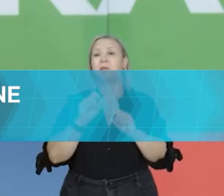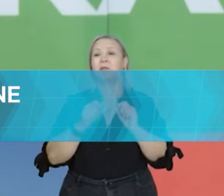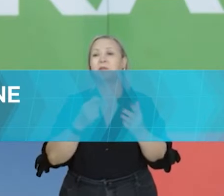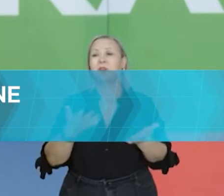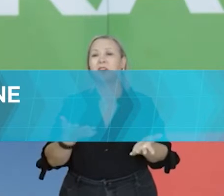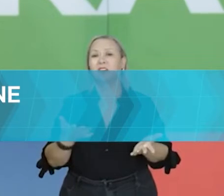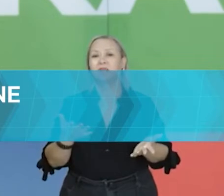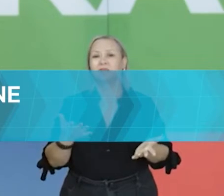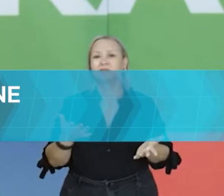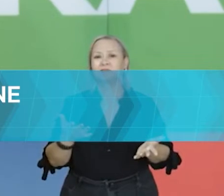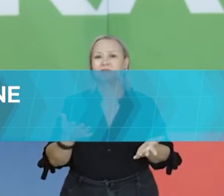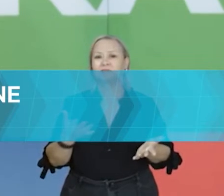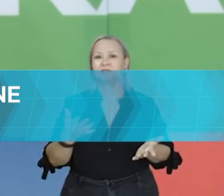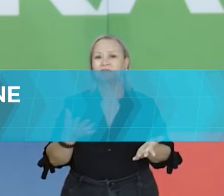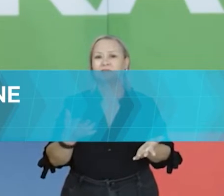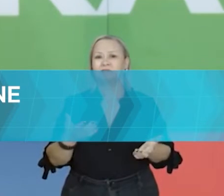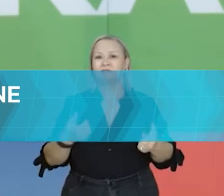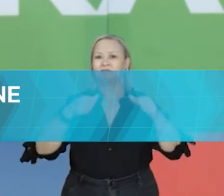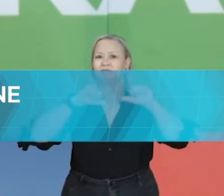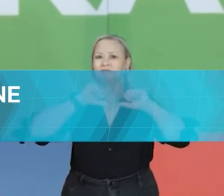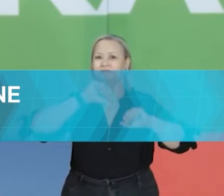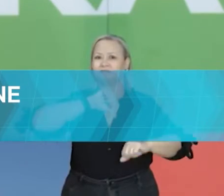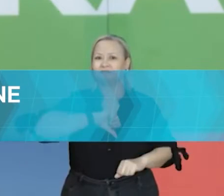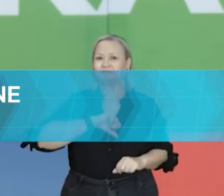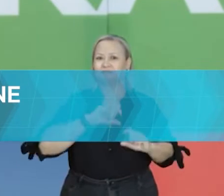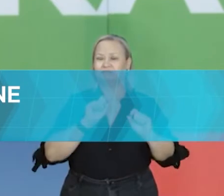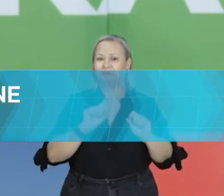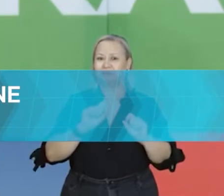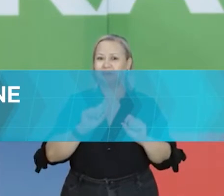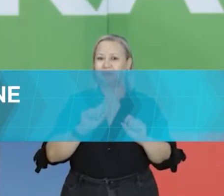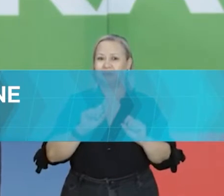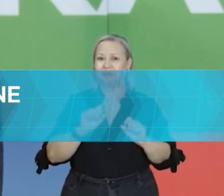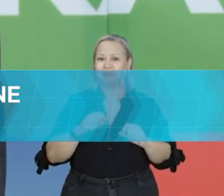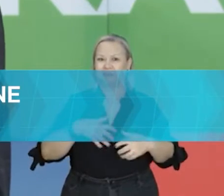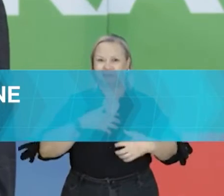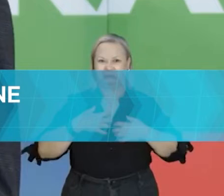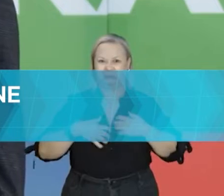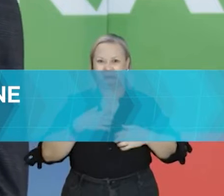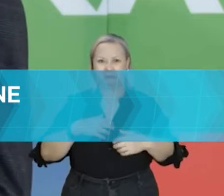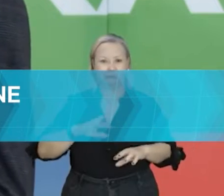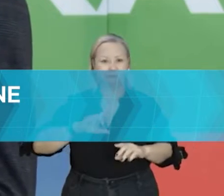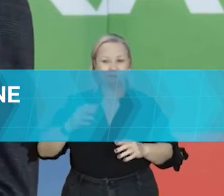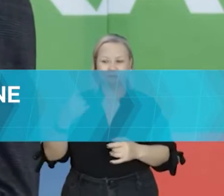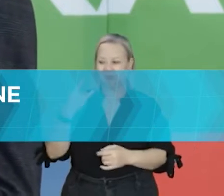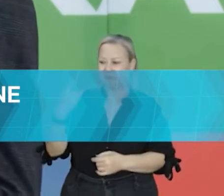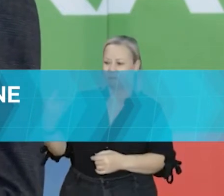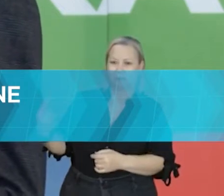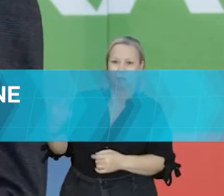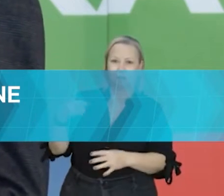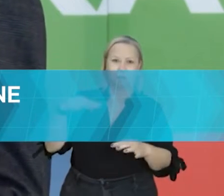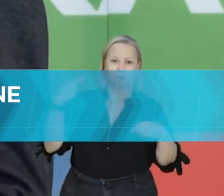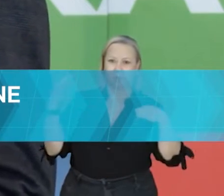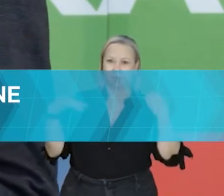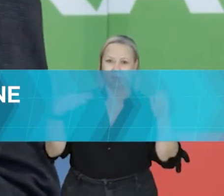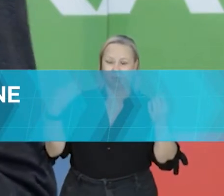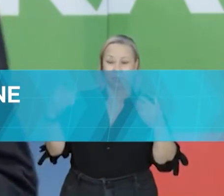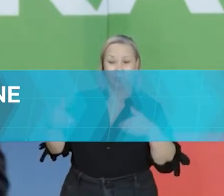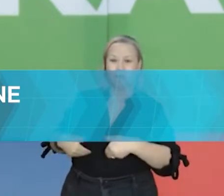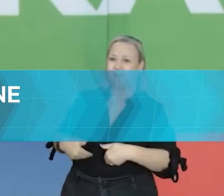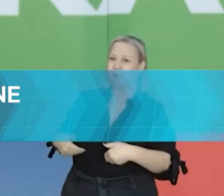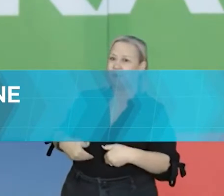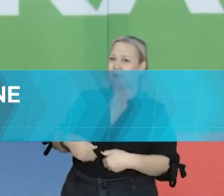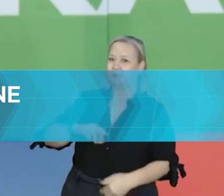Não atrai Turismo fome não atrai turismo